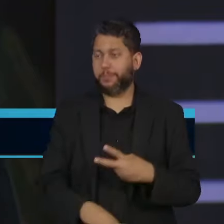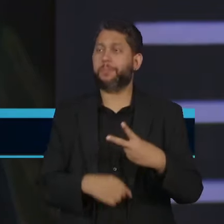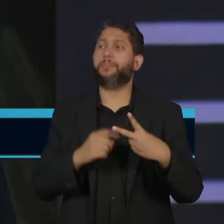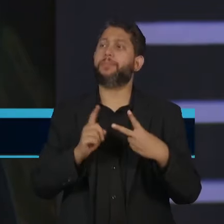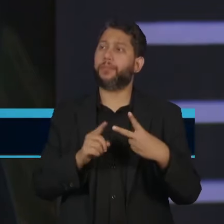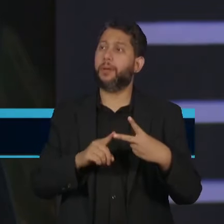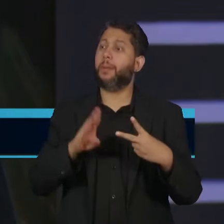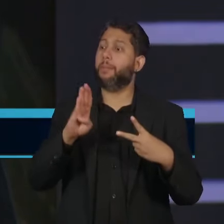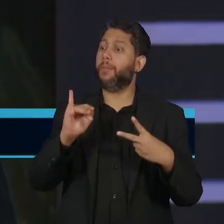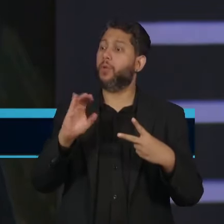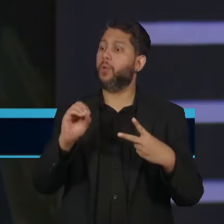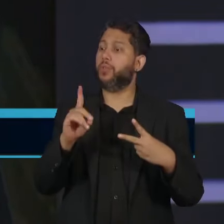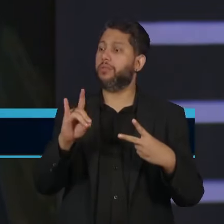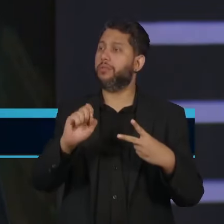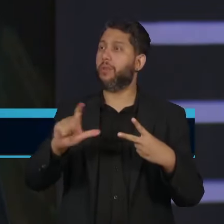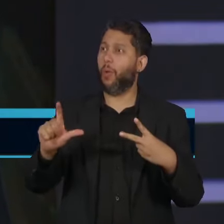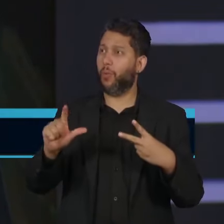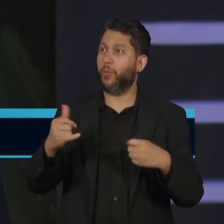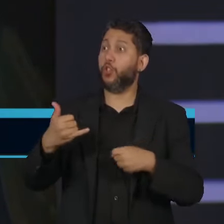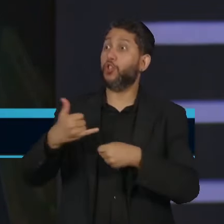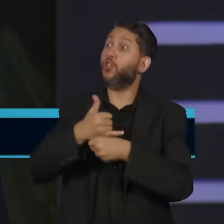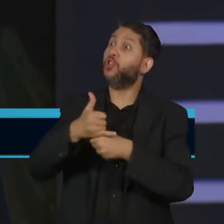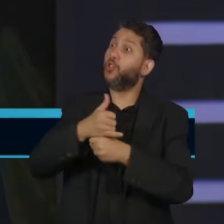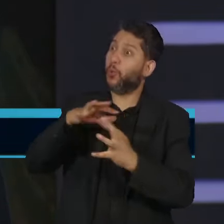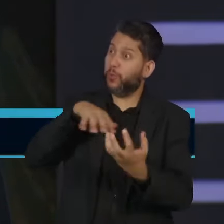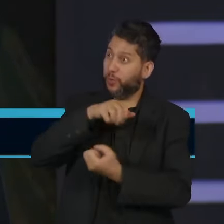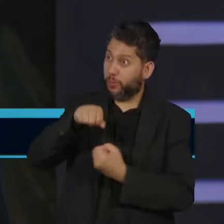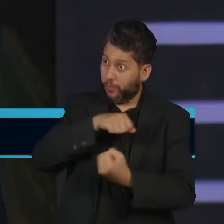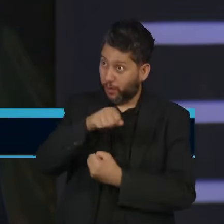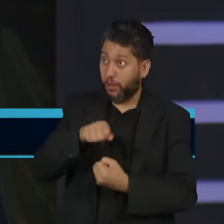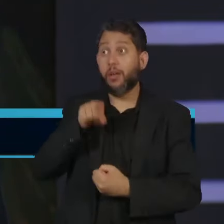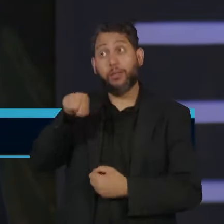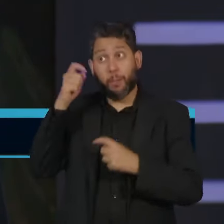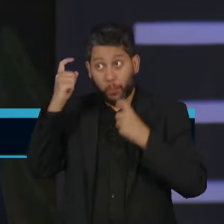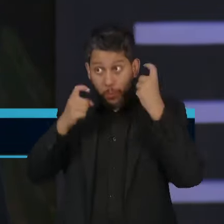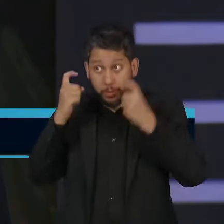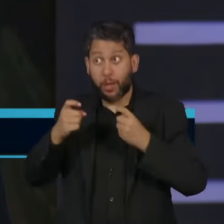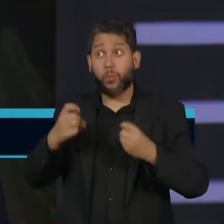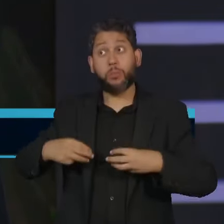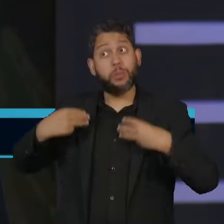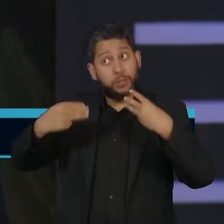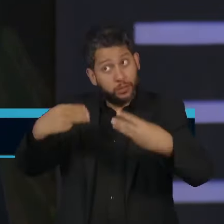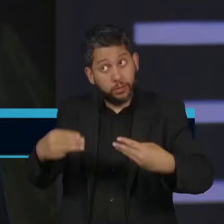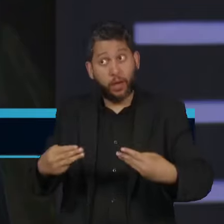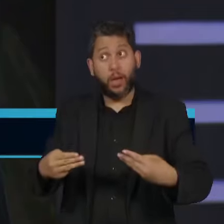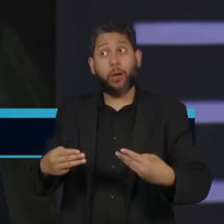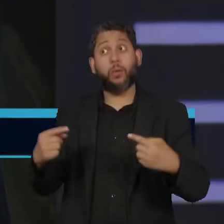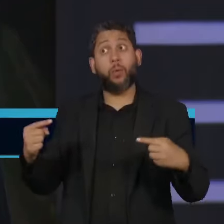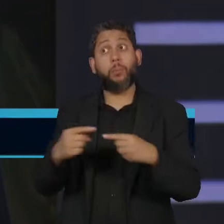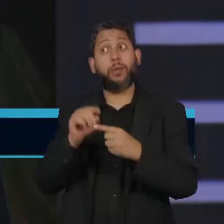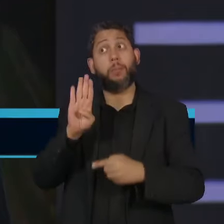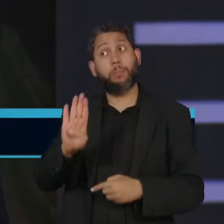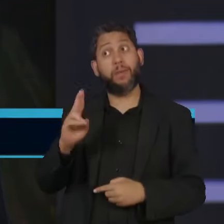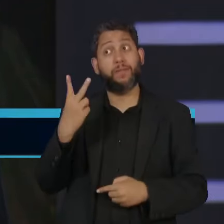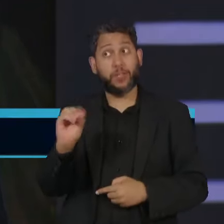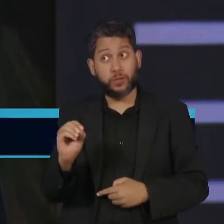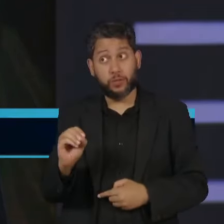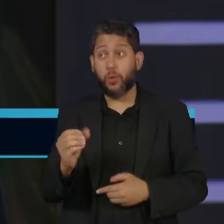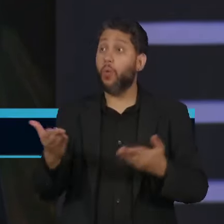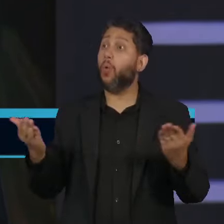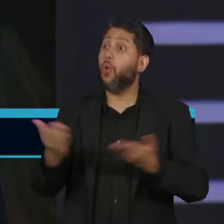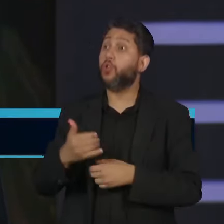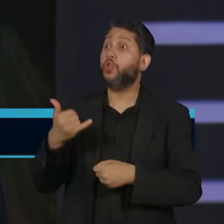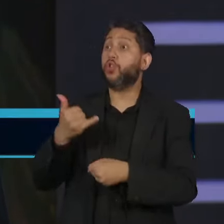esse biodiesel e essa preocupação que o Ministério das Minas e Energia está tendo com a questão do B20, hoje o diesel